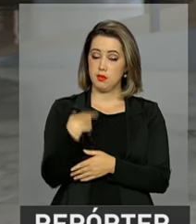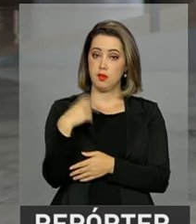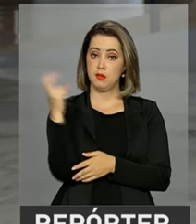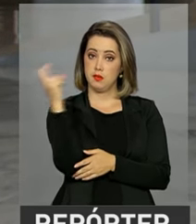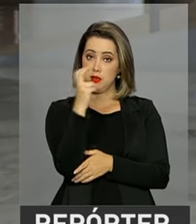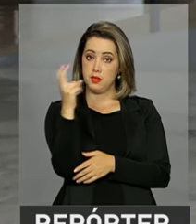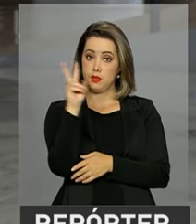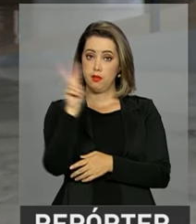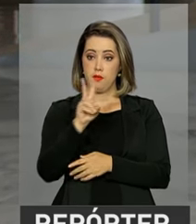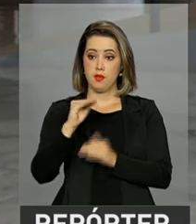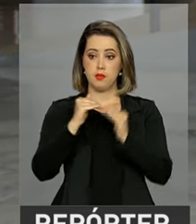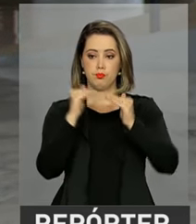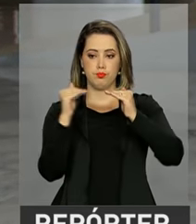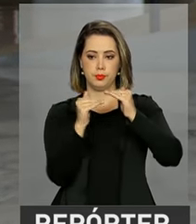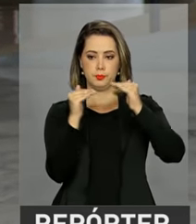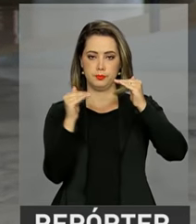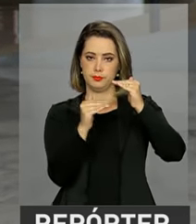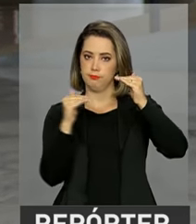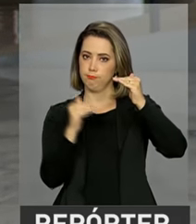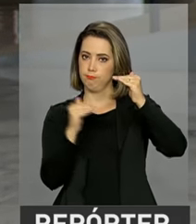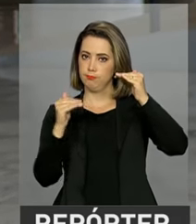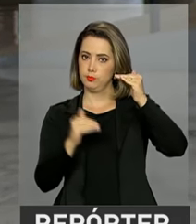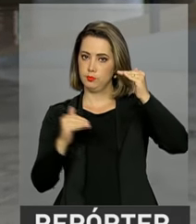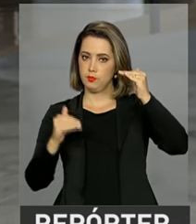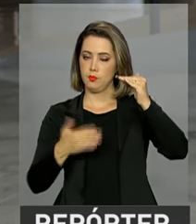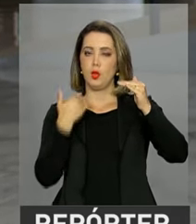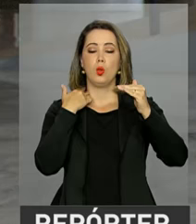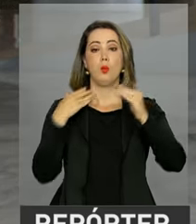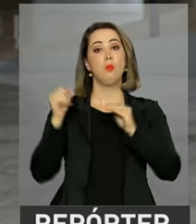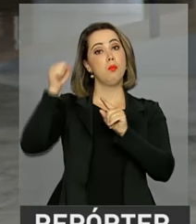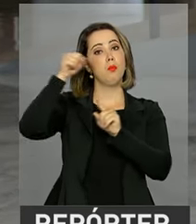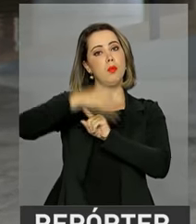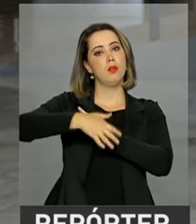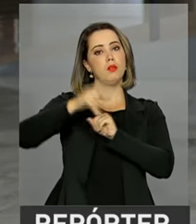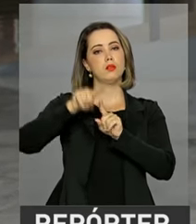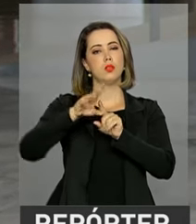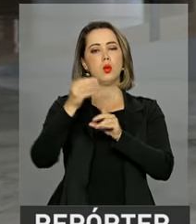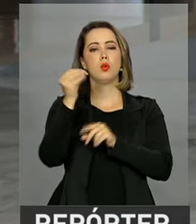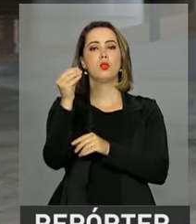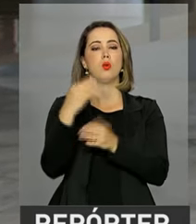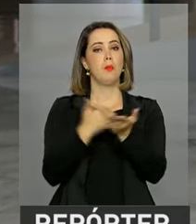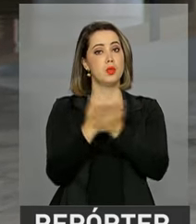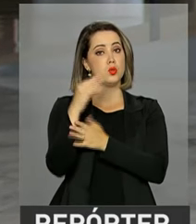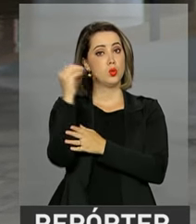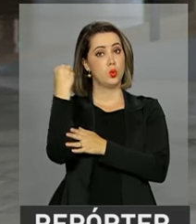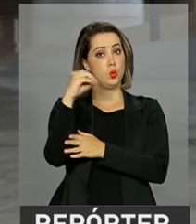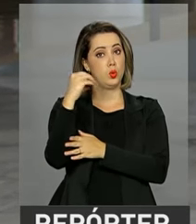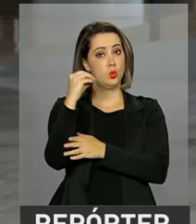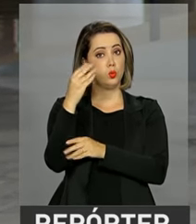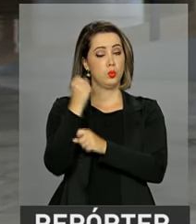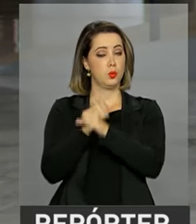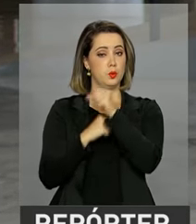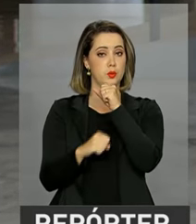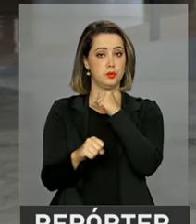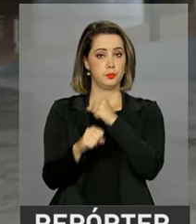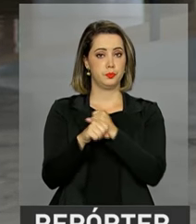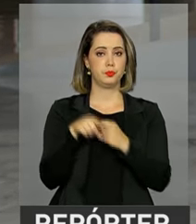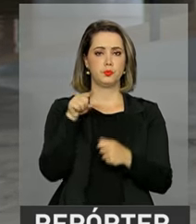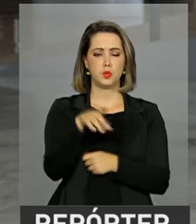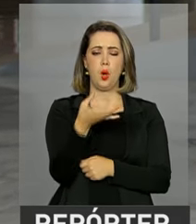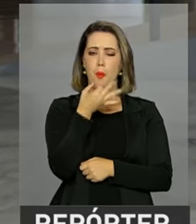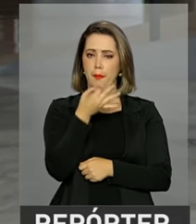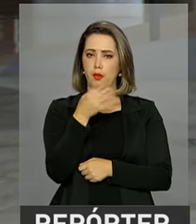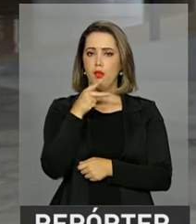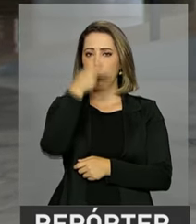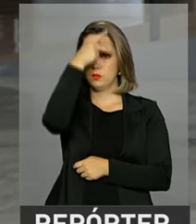o quinto corte consecutivo realizado pelo banco central desde outubro do ano passado pelo menos esta é a opinião dos